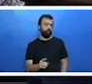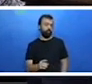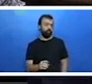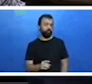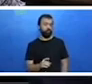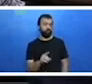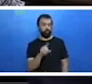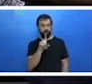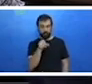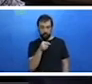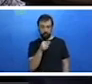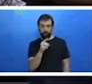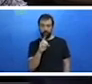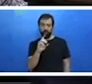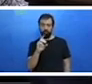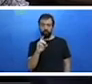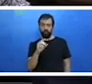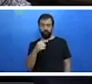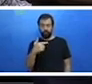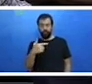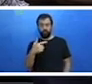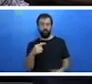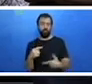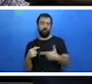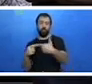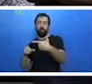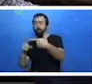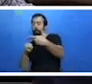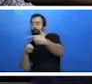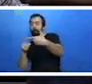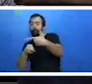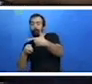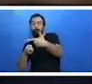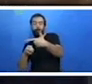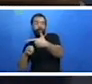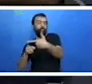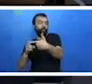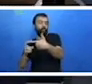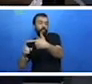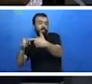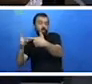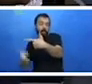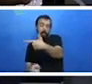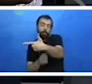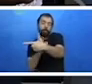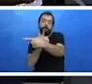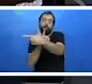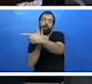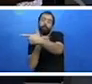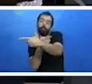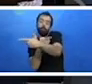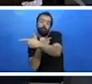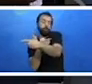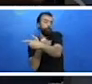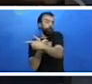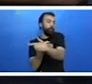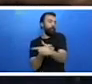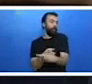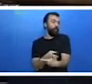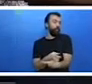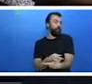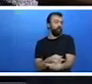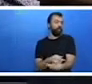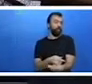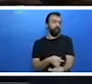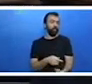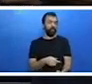vírgula estava no final do 7. Eu voltei uma casinha para trás, então